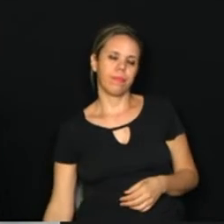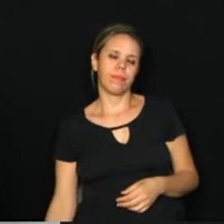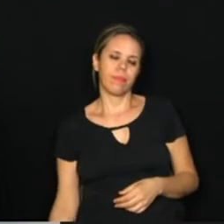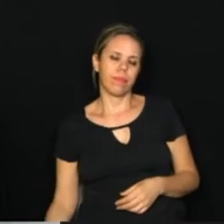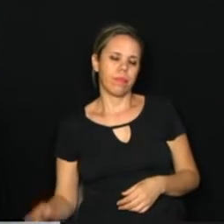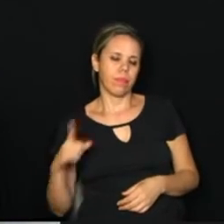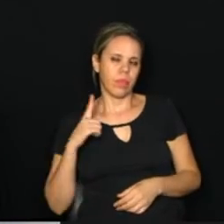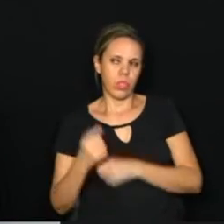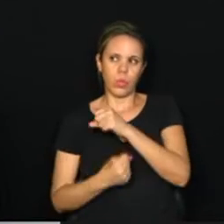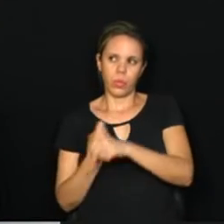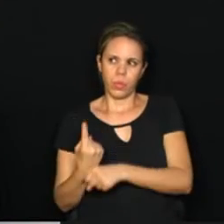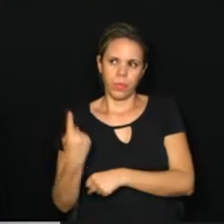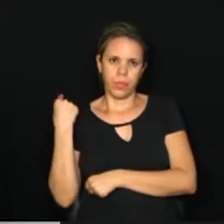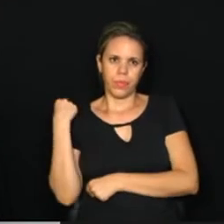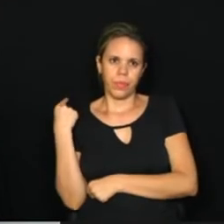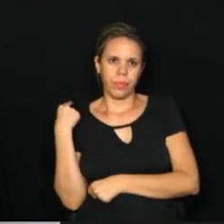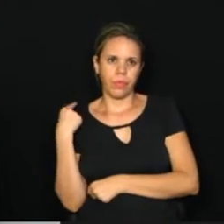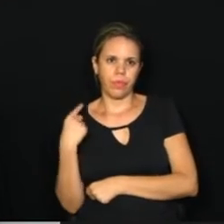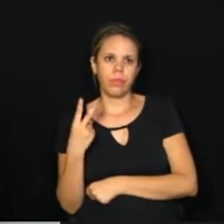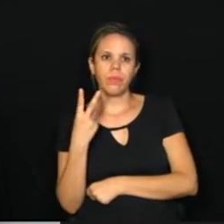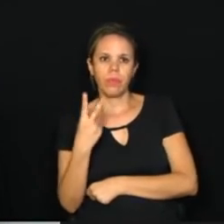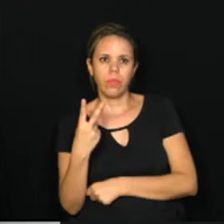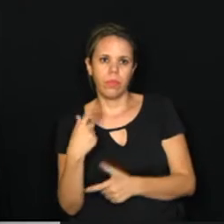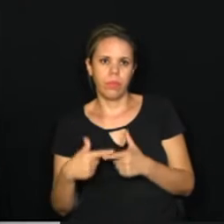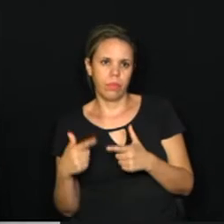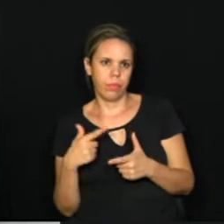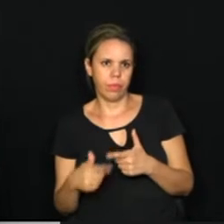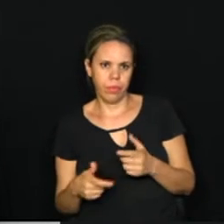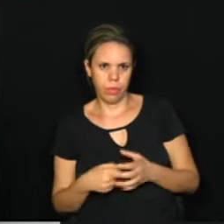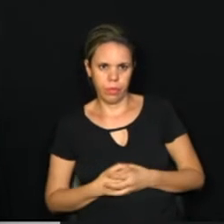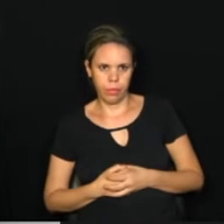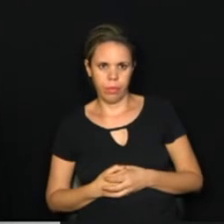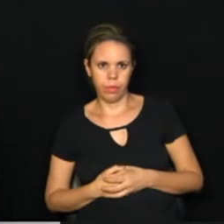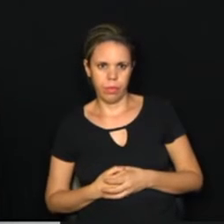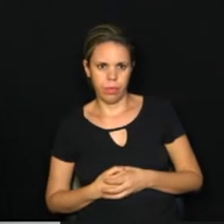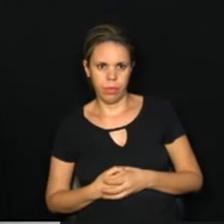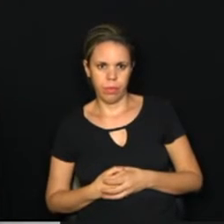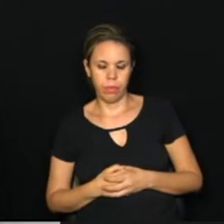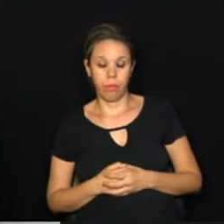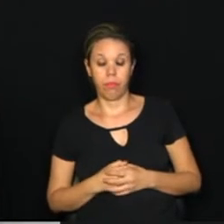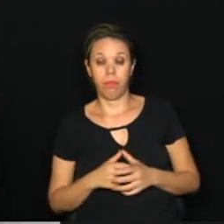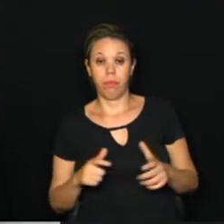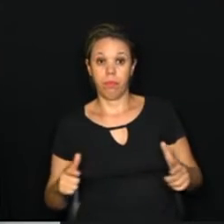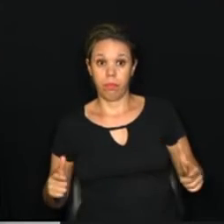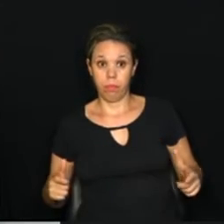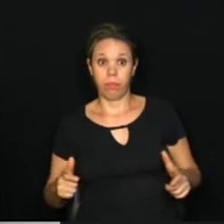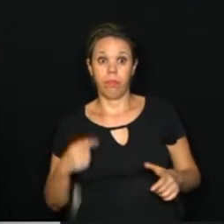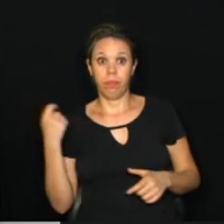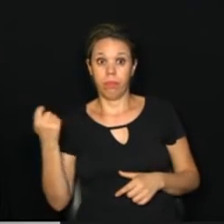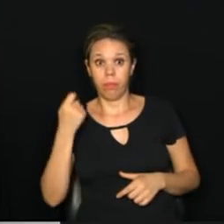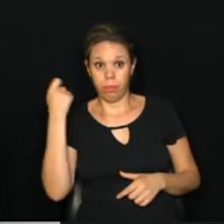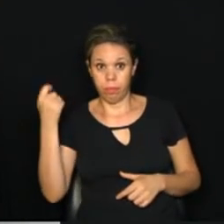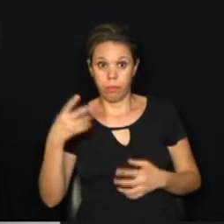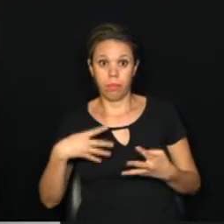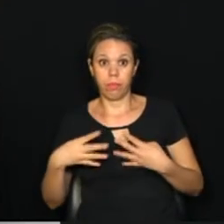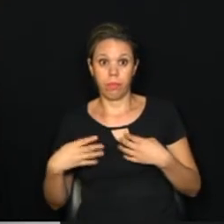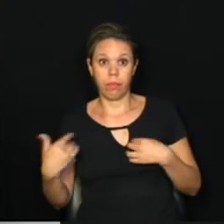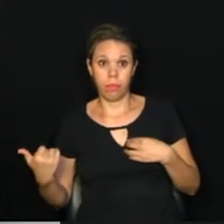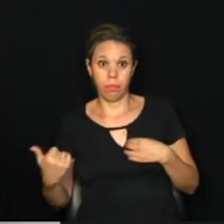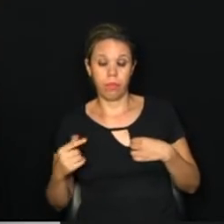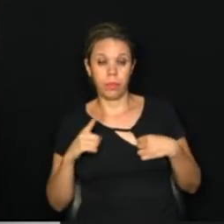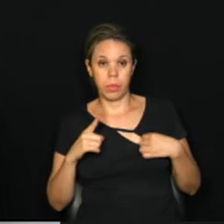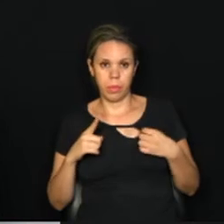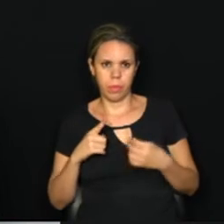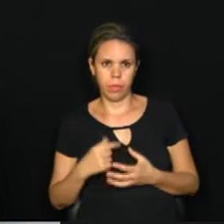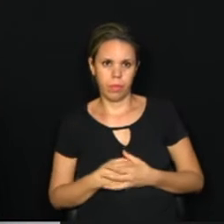Tivemos, o ano passado, 2 ocorrências bastante grandes, bastante graves aqui em Barão Geraldo,